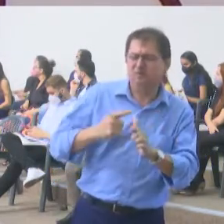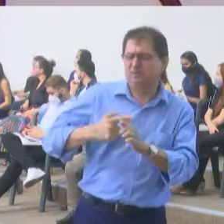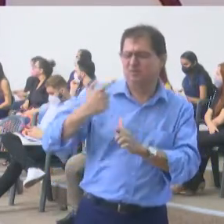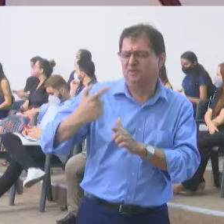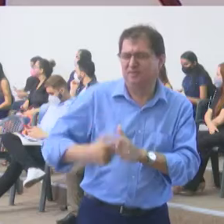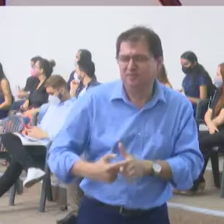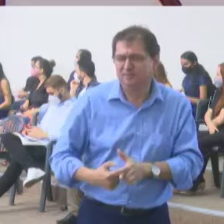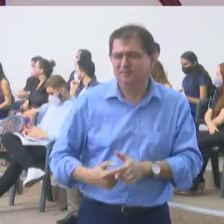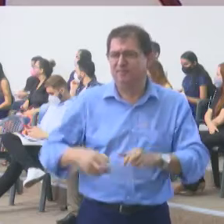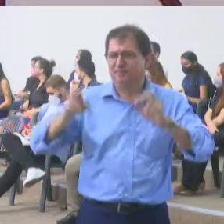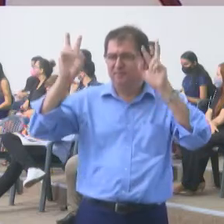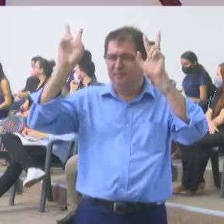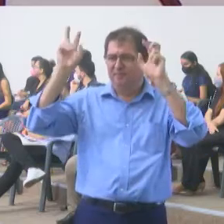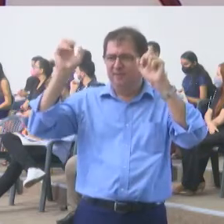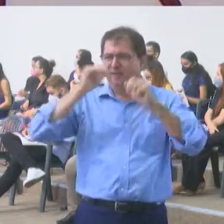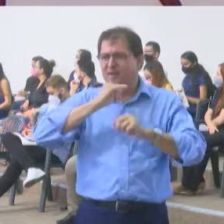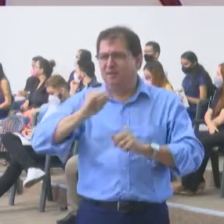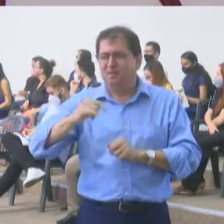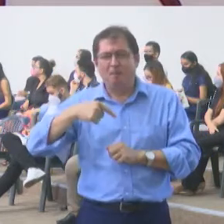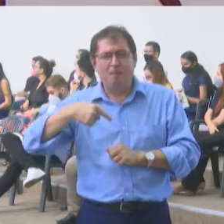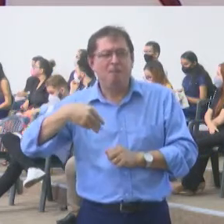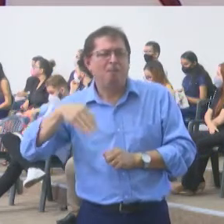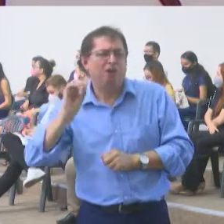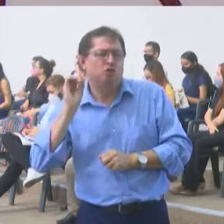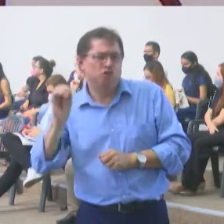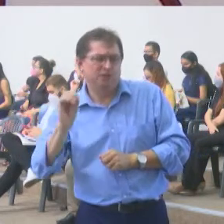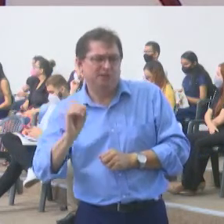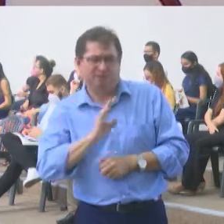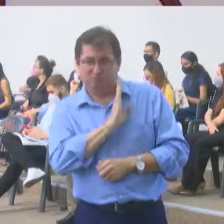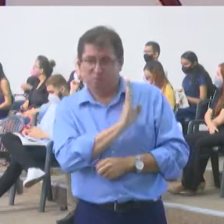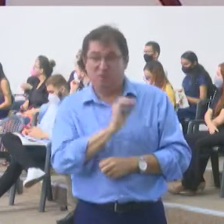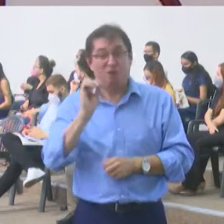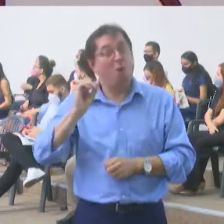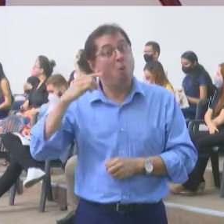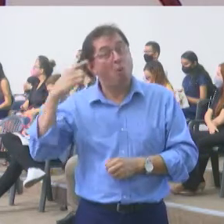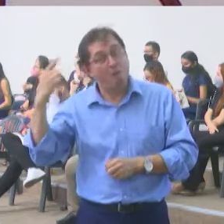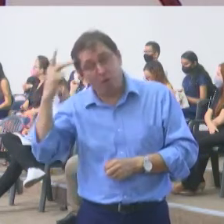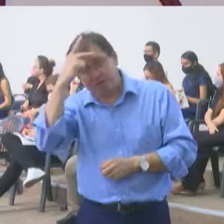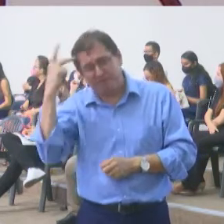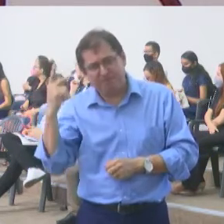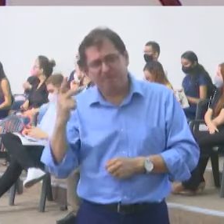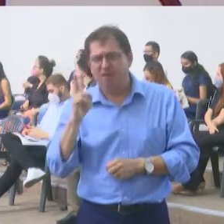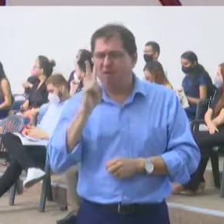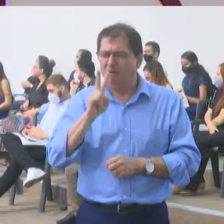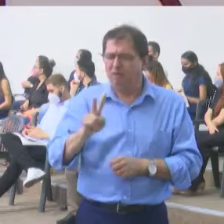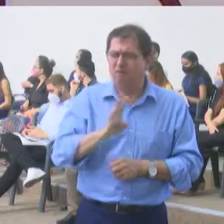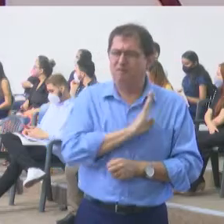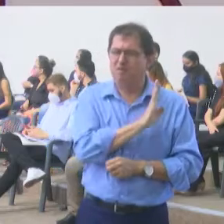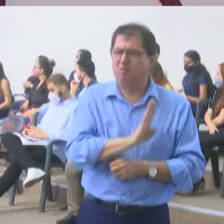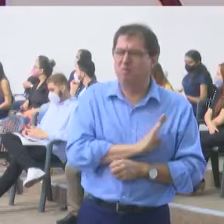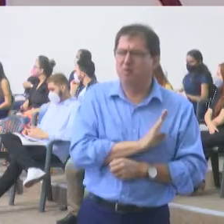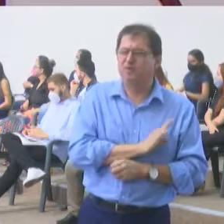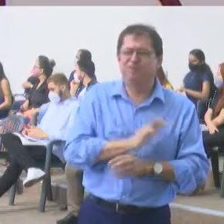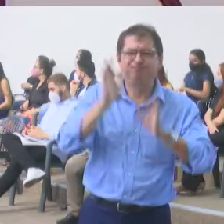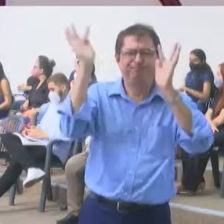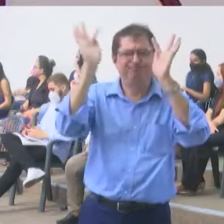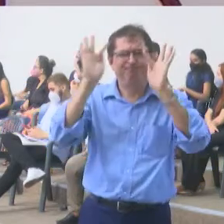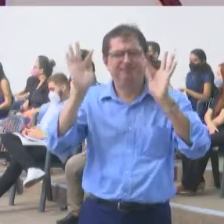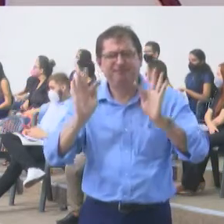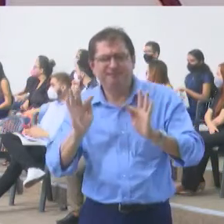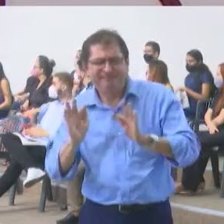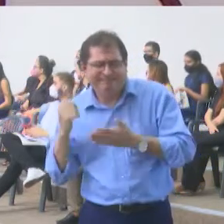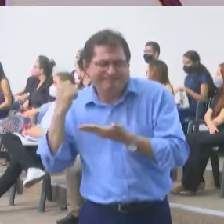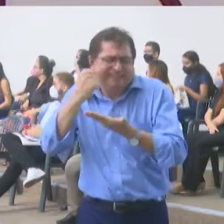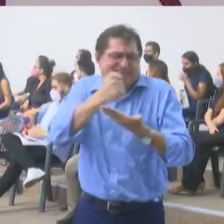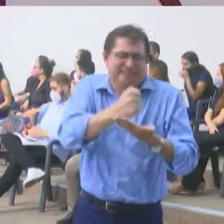Esse texto fala mais sobre Boaz do que qualquer outra pessoa. Nós vimos o Boaz generoso, nós vimos o Boaz que